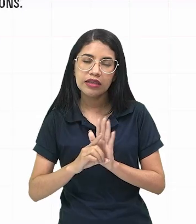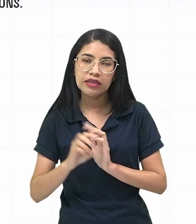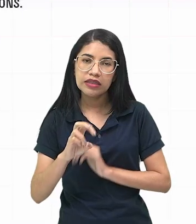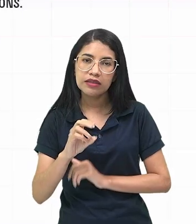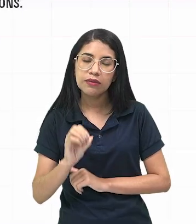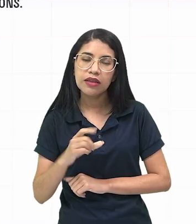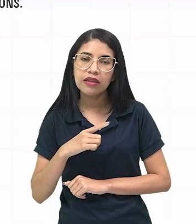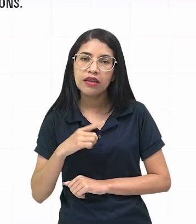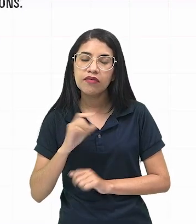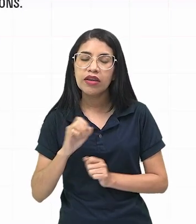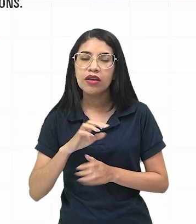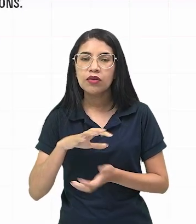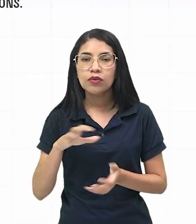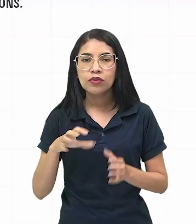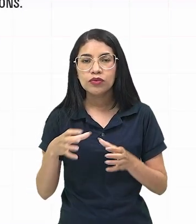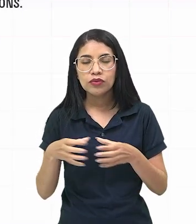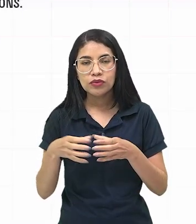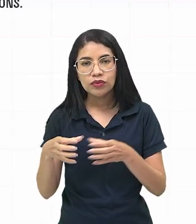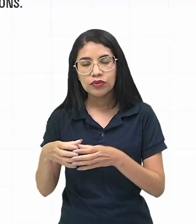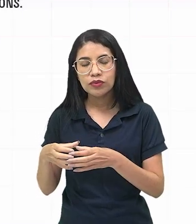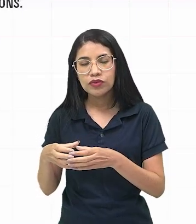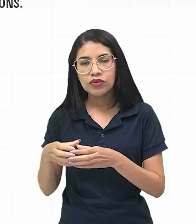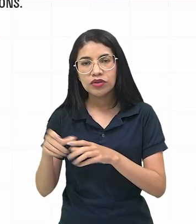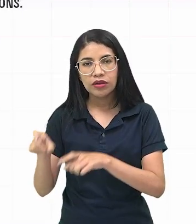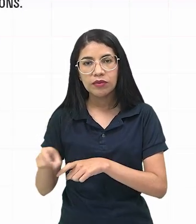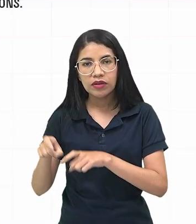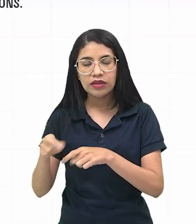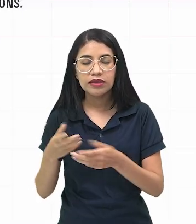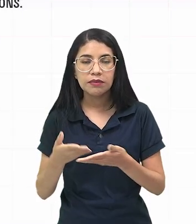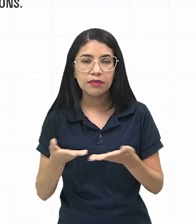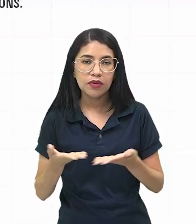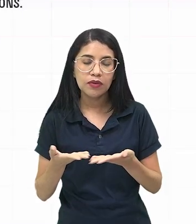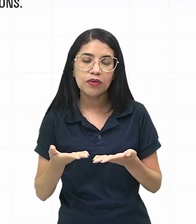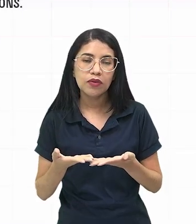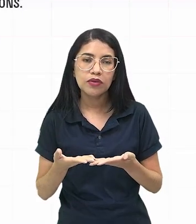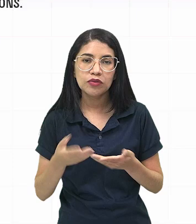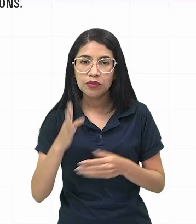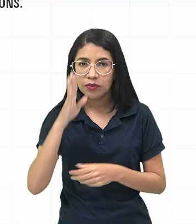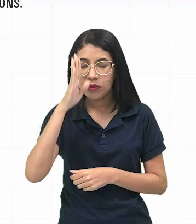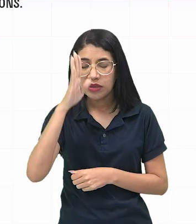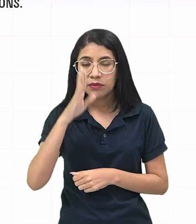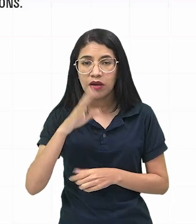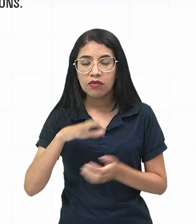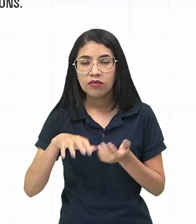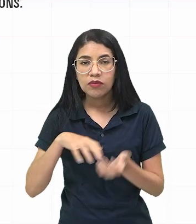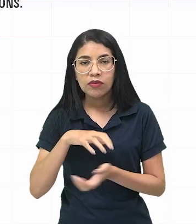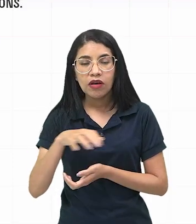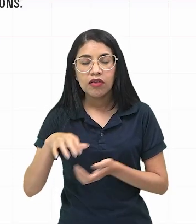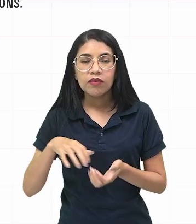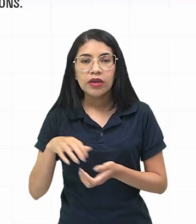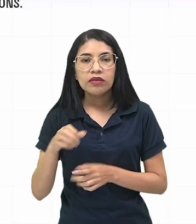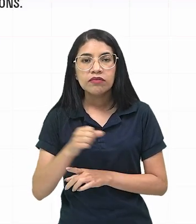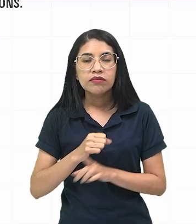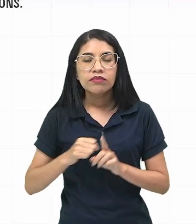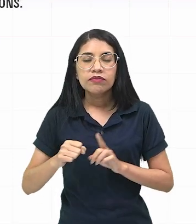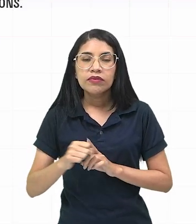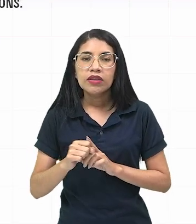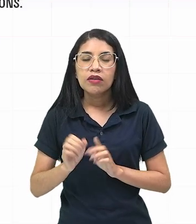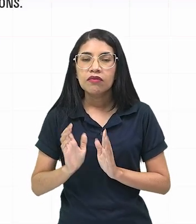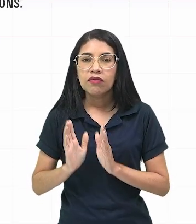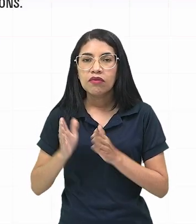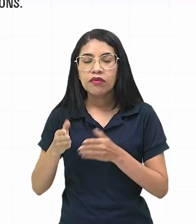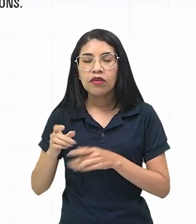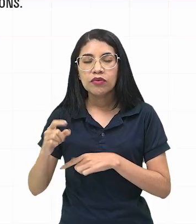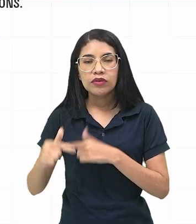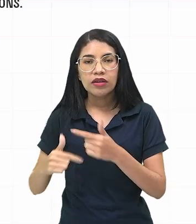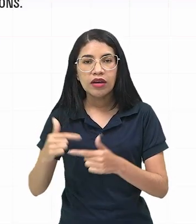as antigas ligas camponesas. Mas, hoje em dia, o principal movimento social, quando a gente fala de trabalho,